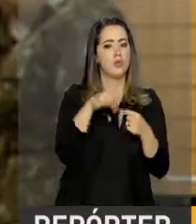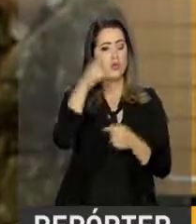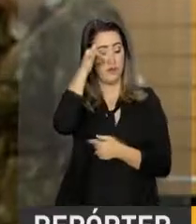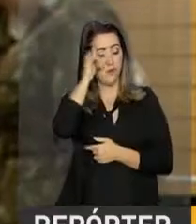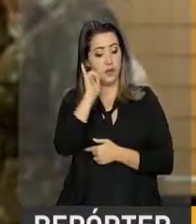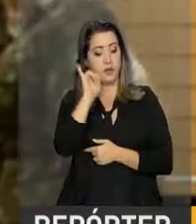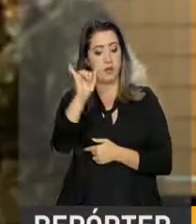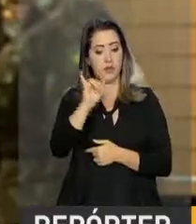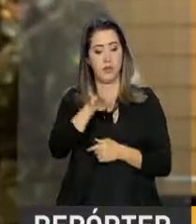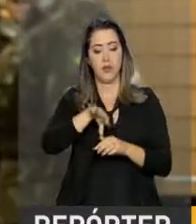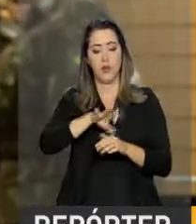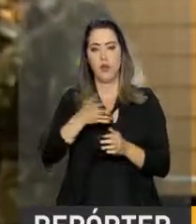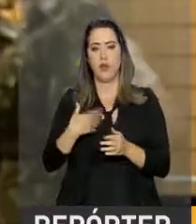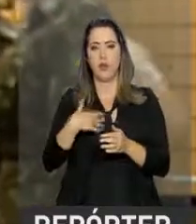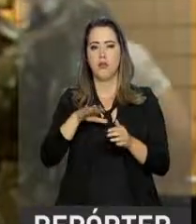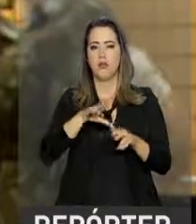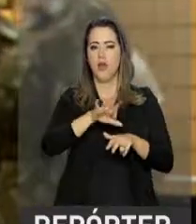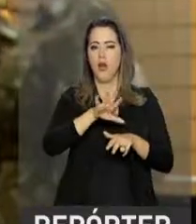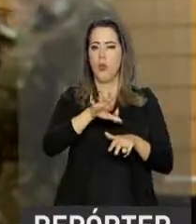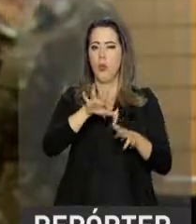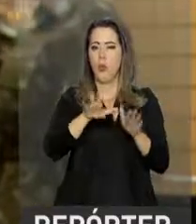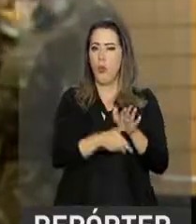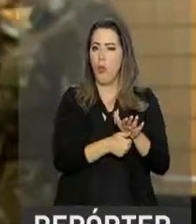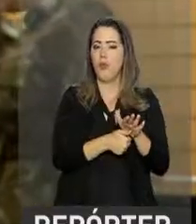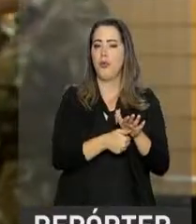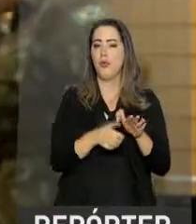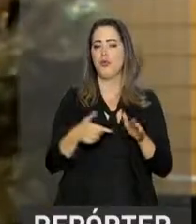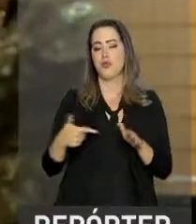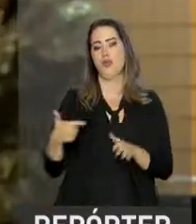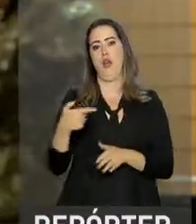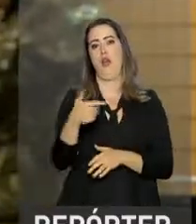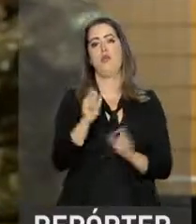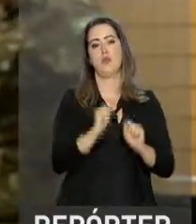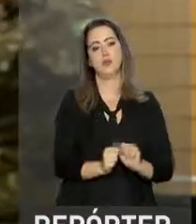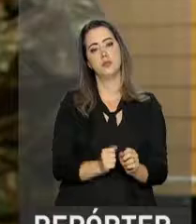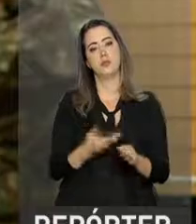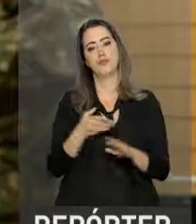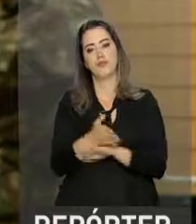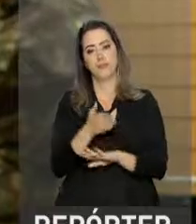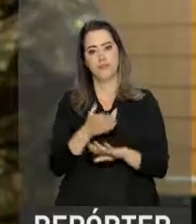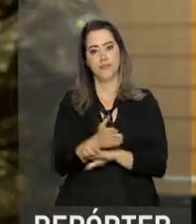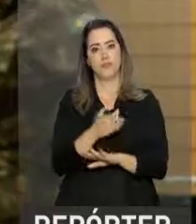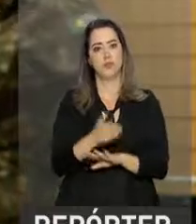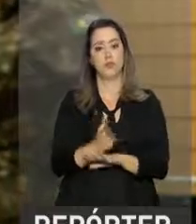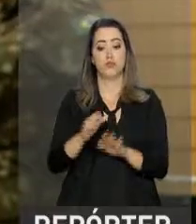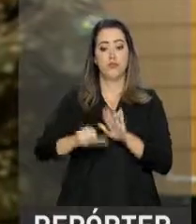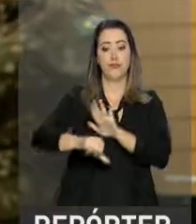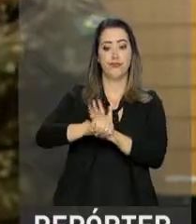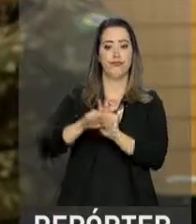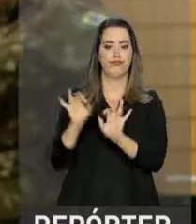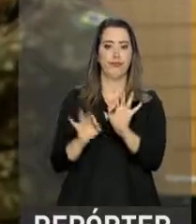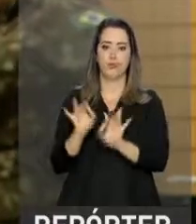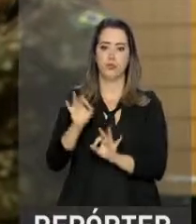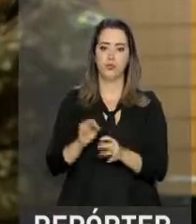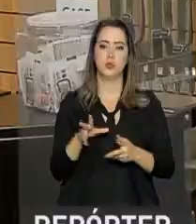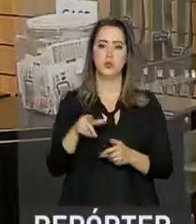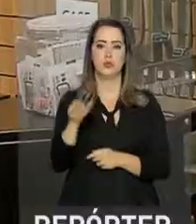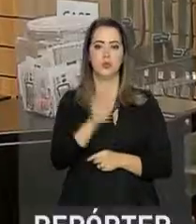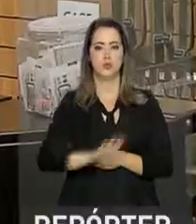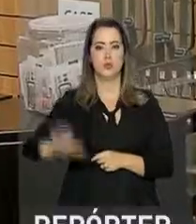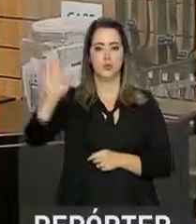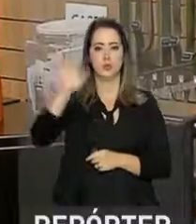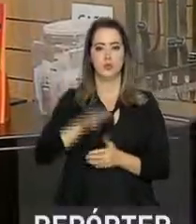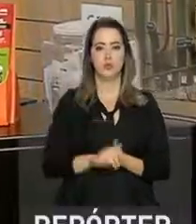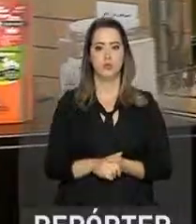de armas de fogo e munições que poderiam parar no comércio ilegal. A ação é realizada em todo o país.